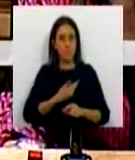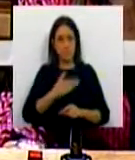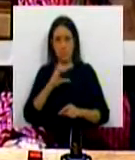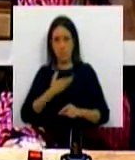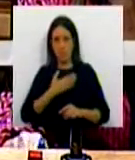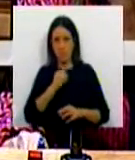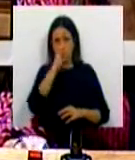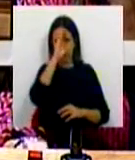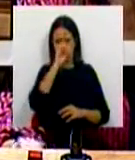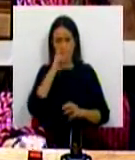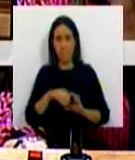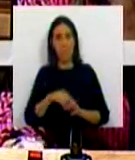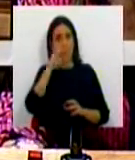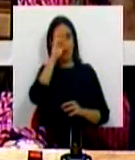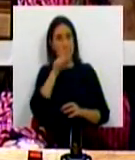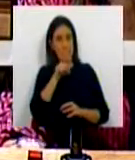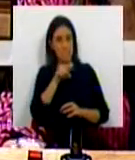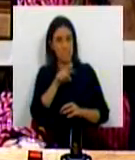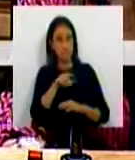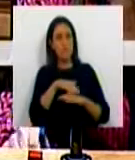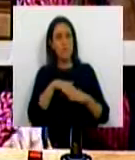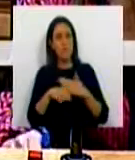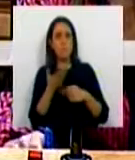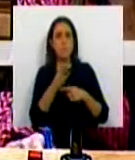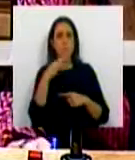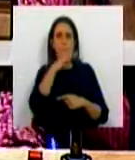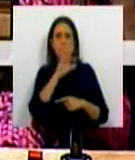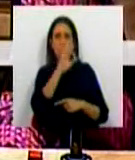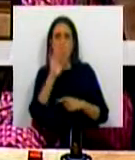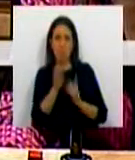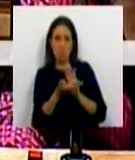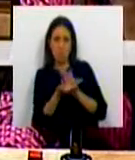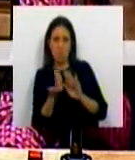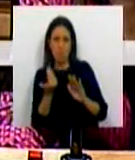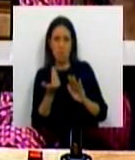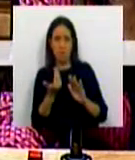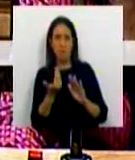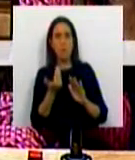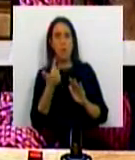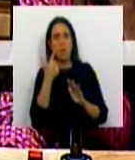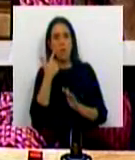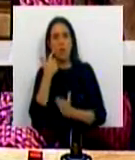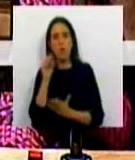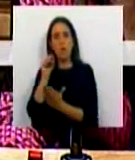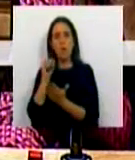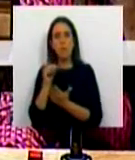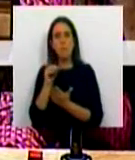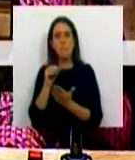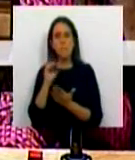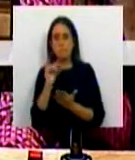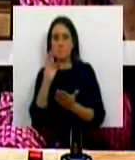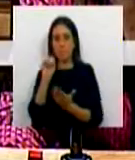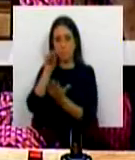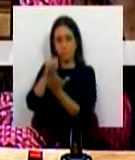por este Governo, nomeadamente a eliminação do quociente familiar por contrapartida do aumento das deduções fixas por dependente e